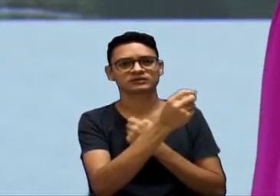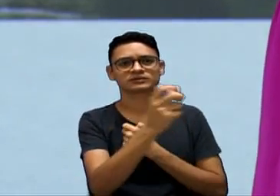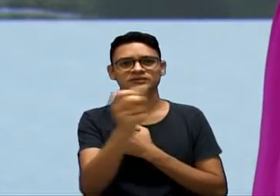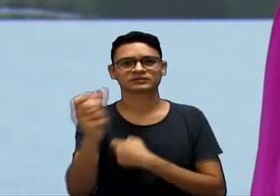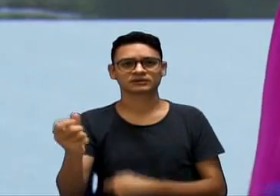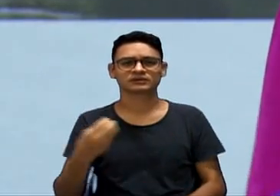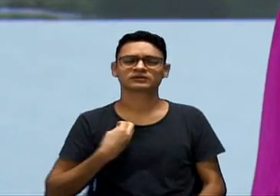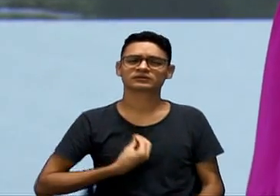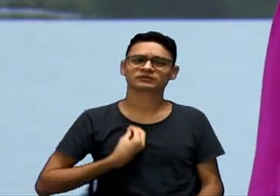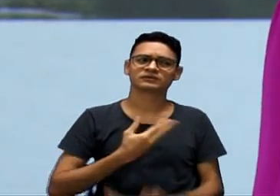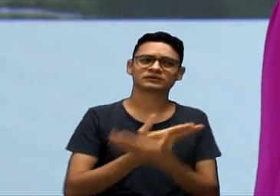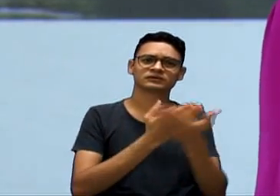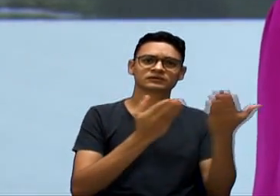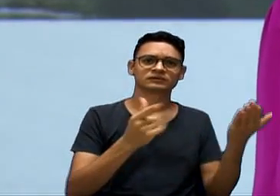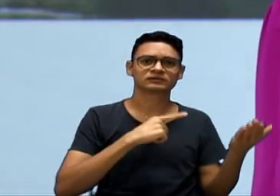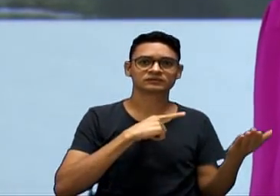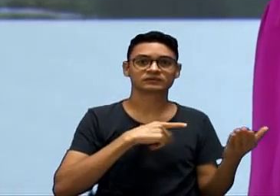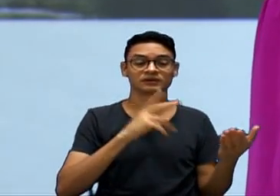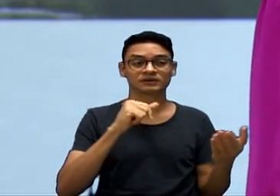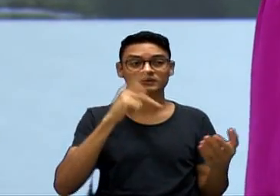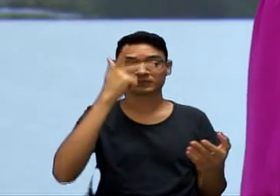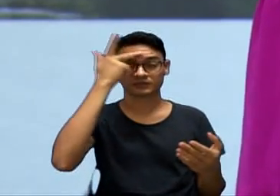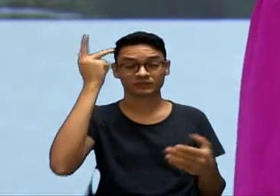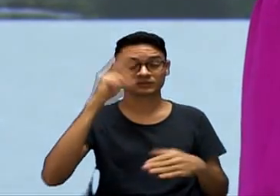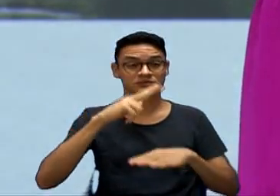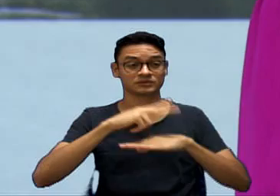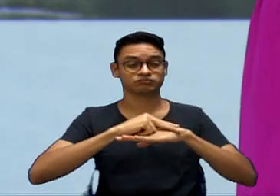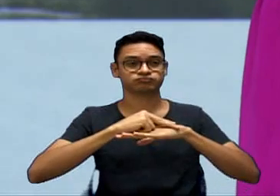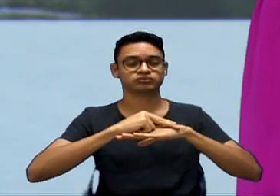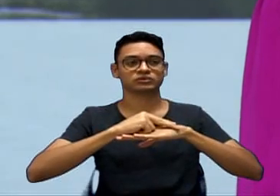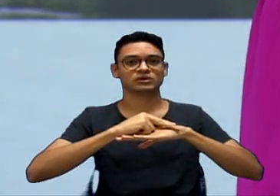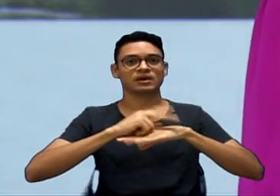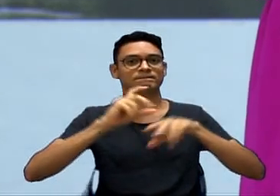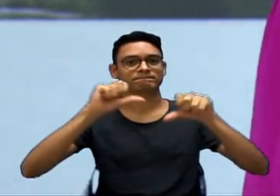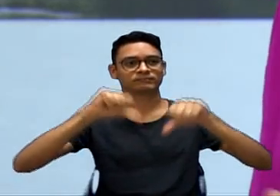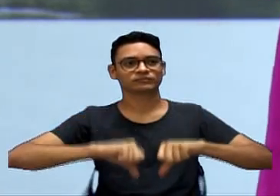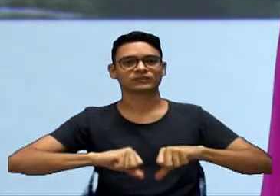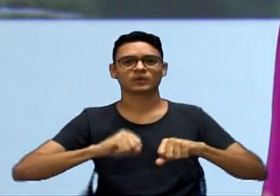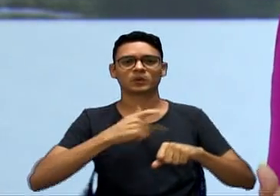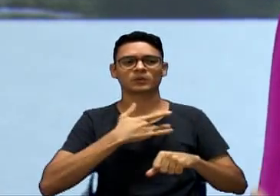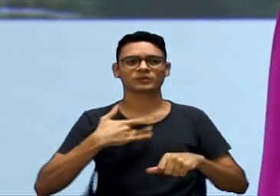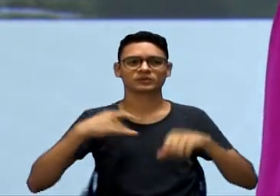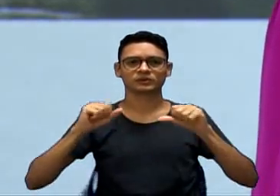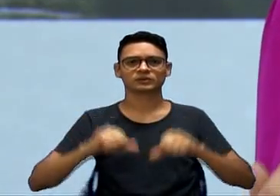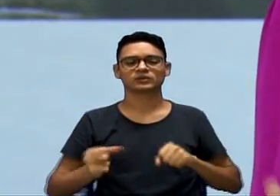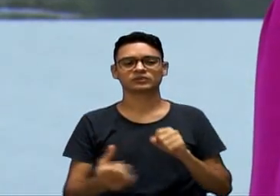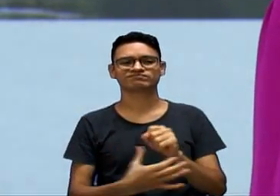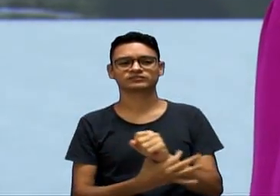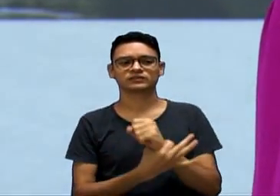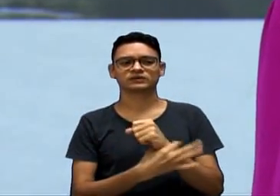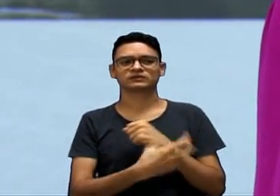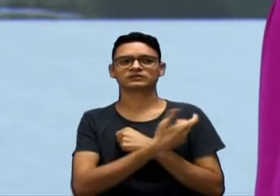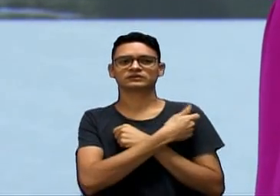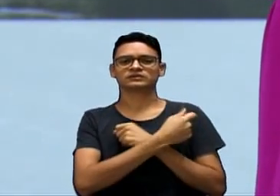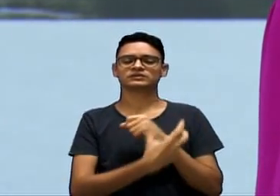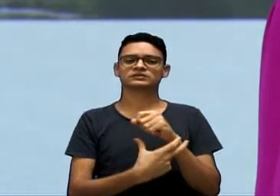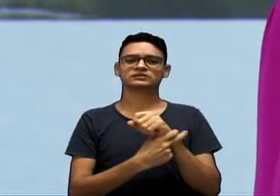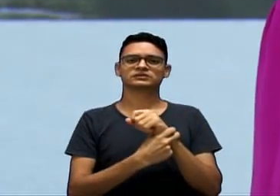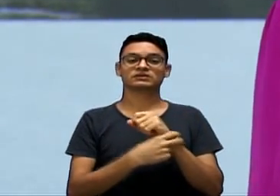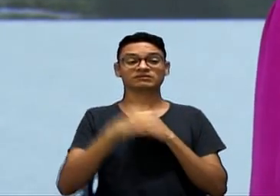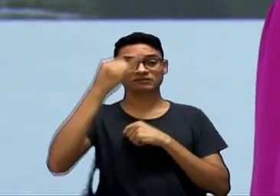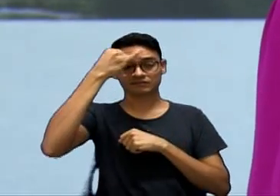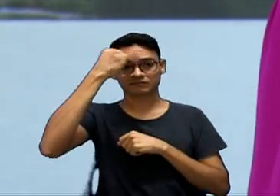vidas, do contágio mais problemático, contágio mais sério. Isso vem sendo